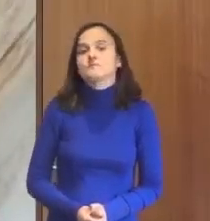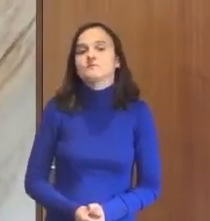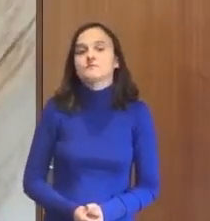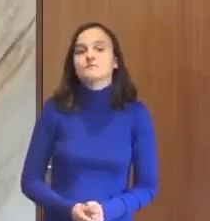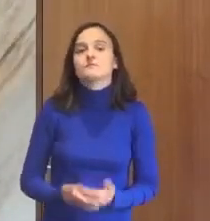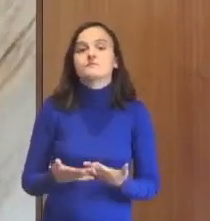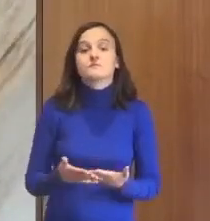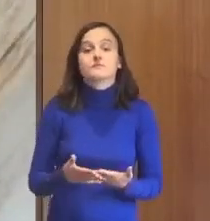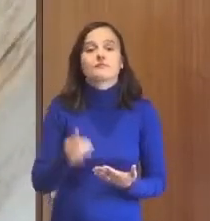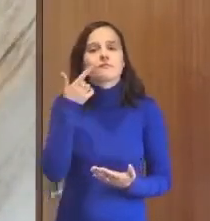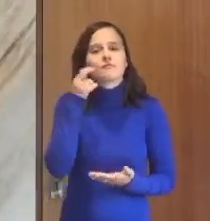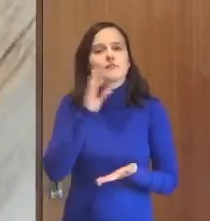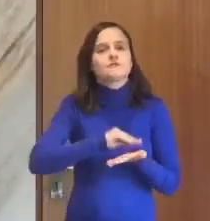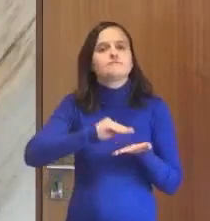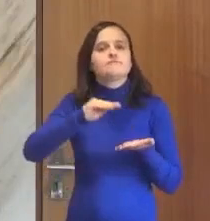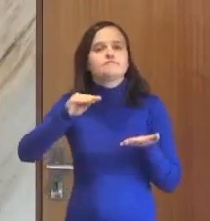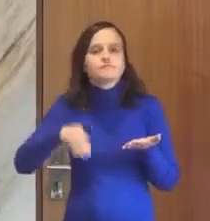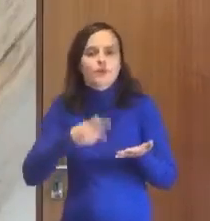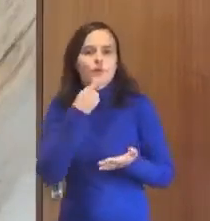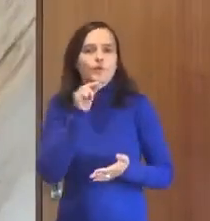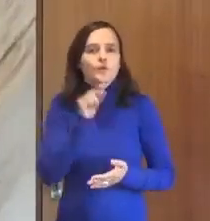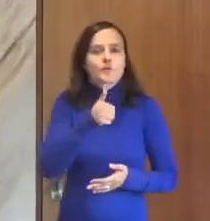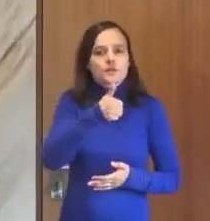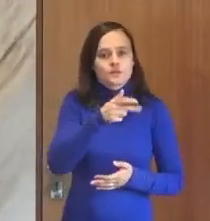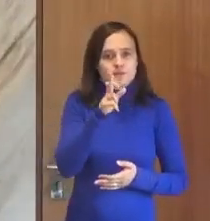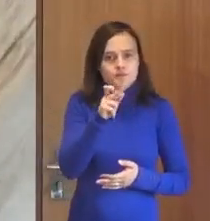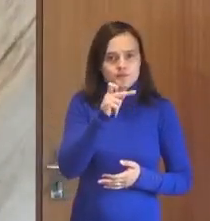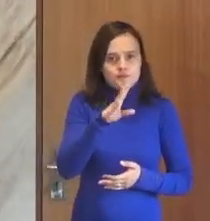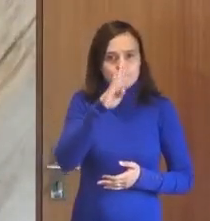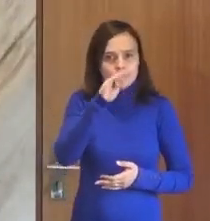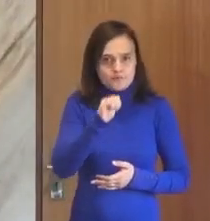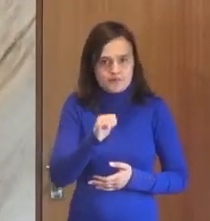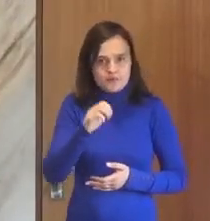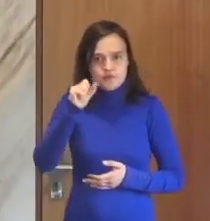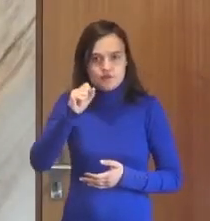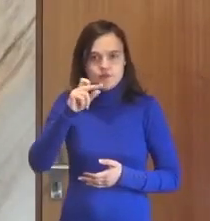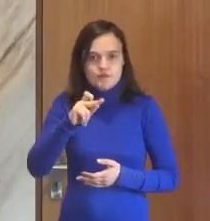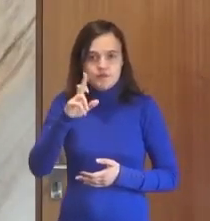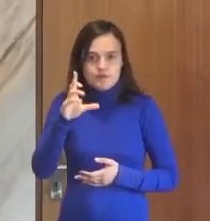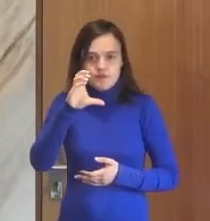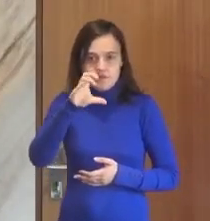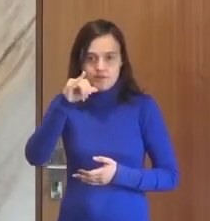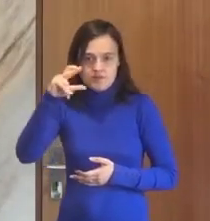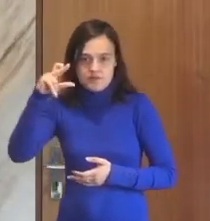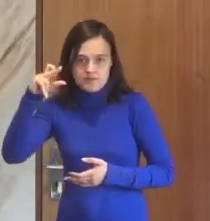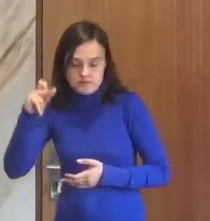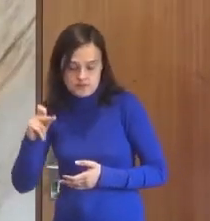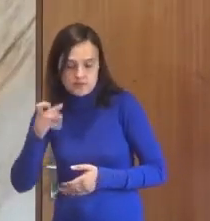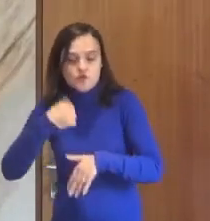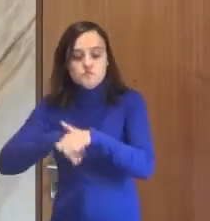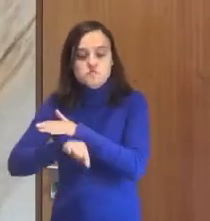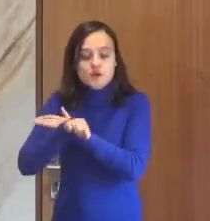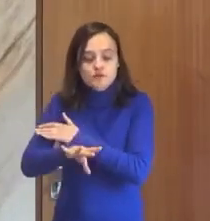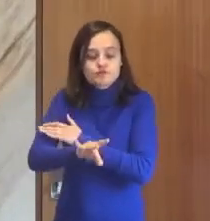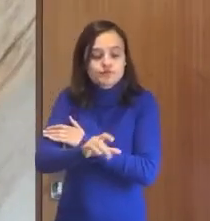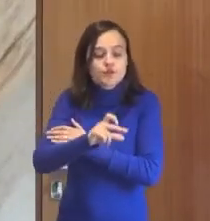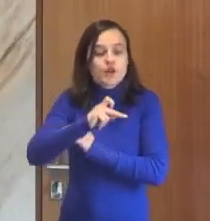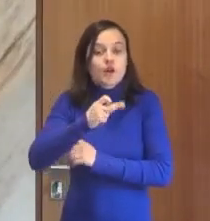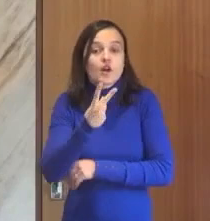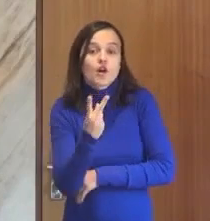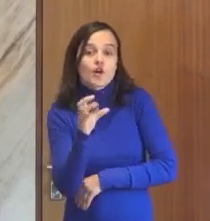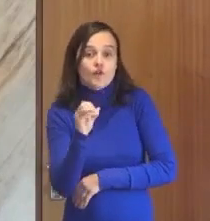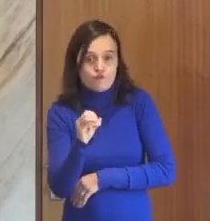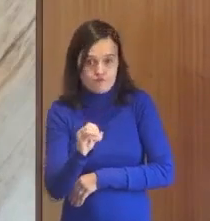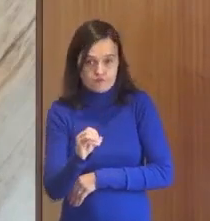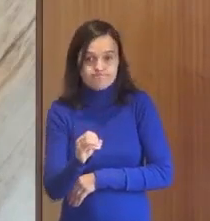1699. O seu autor, Brás Garcia de Mascarenhas, natural de Avô em Oliveira do Hospital, filho